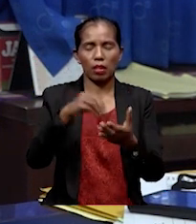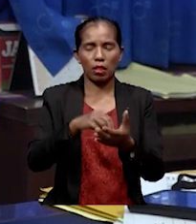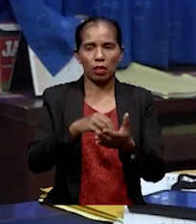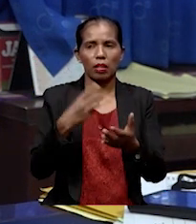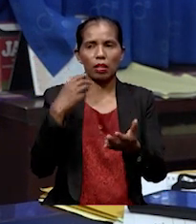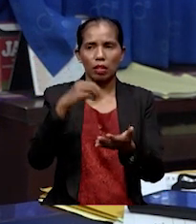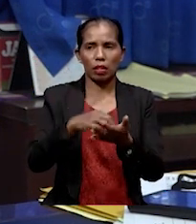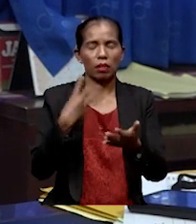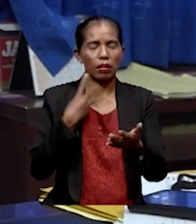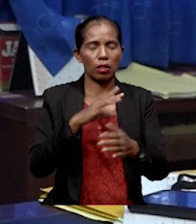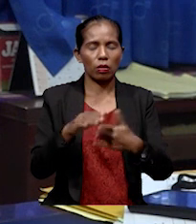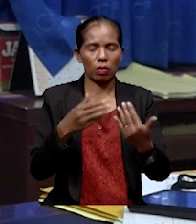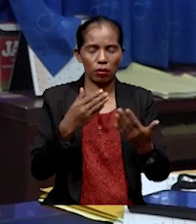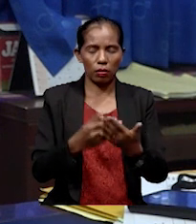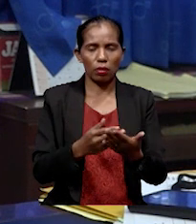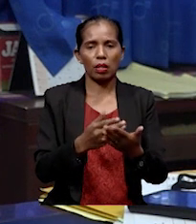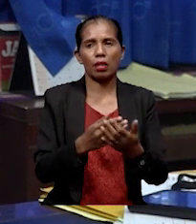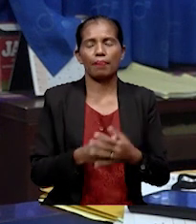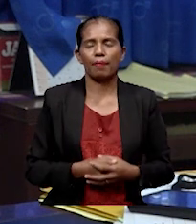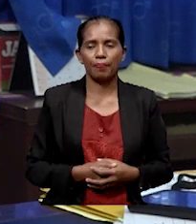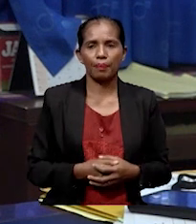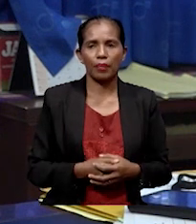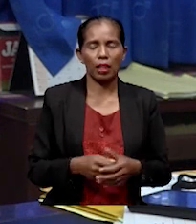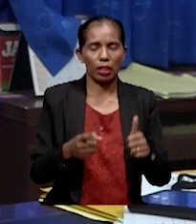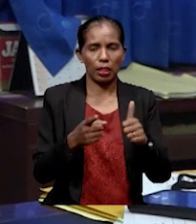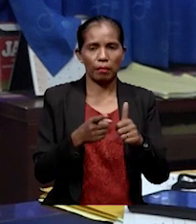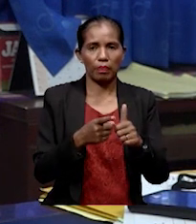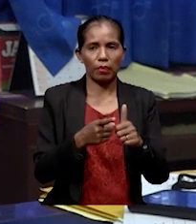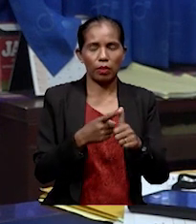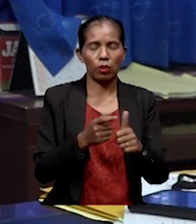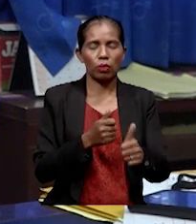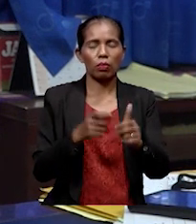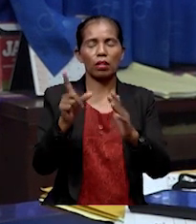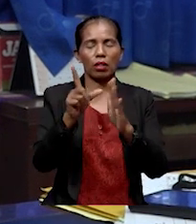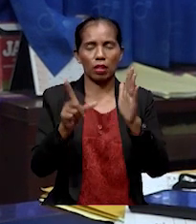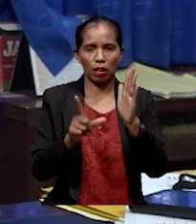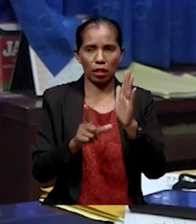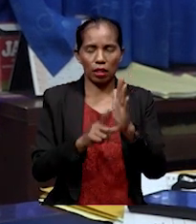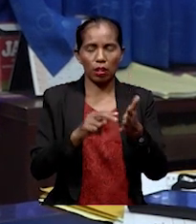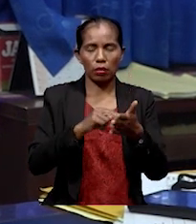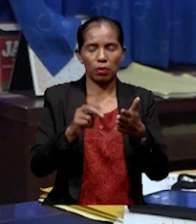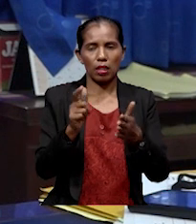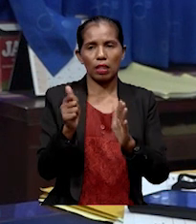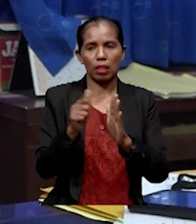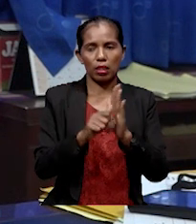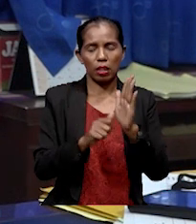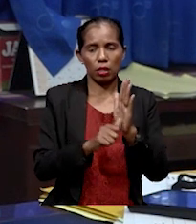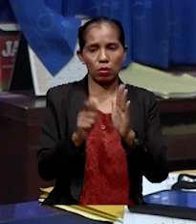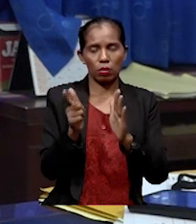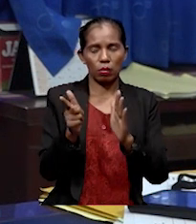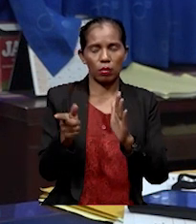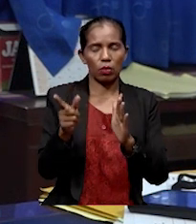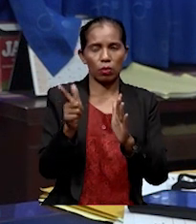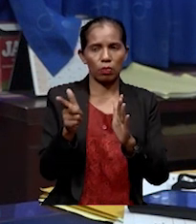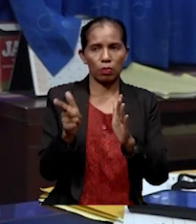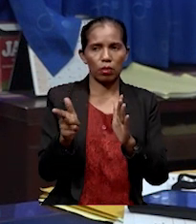tudo tia prevenção. Ida, e cumpre para lei proteção civil no artigo 21. Catac proteção civil a